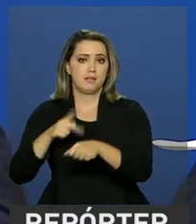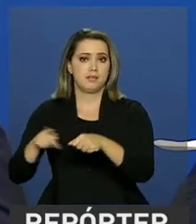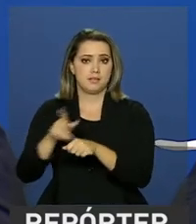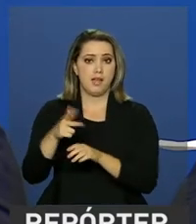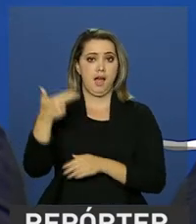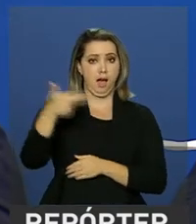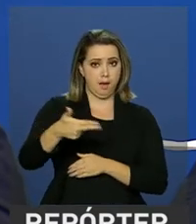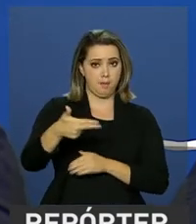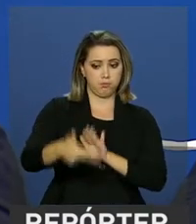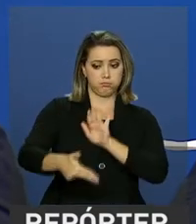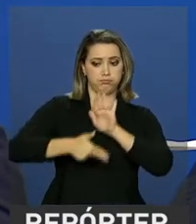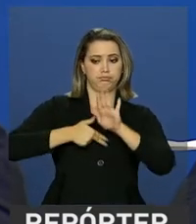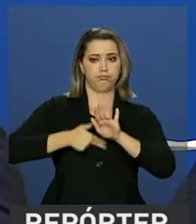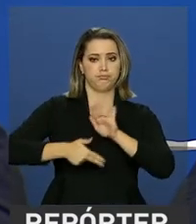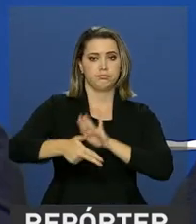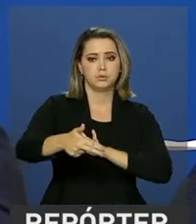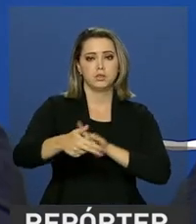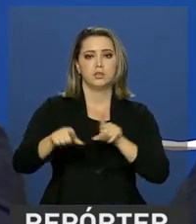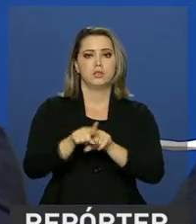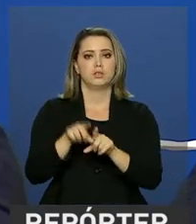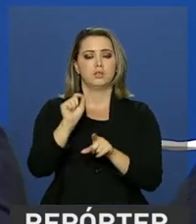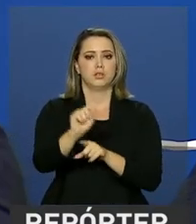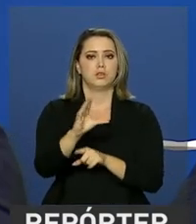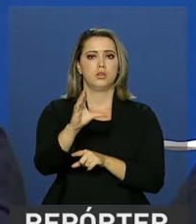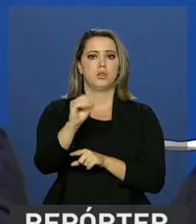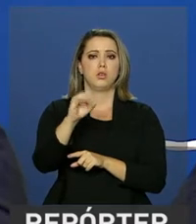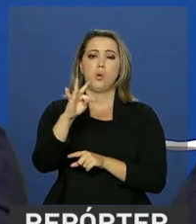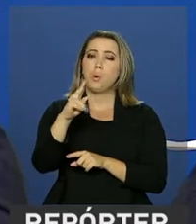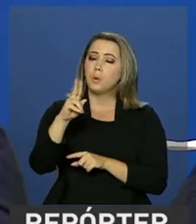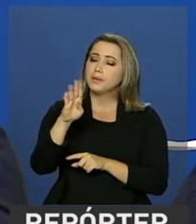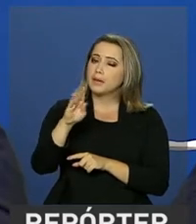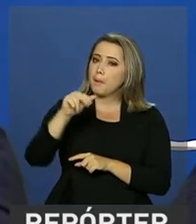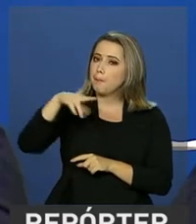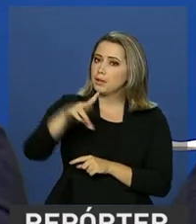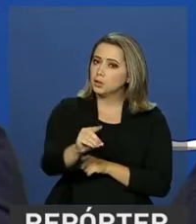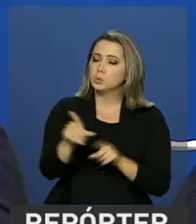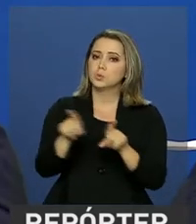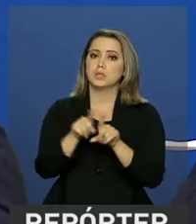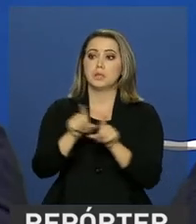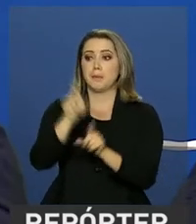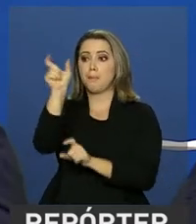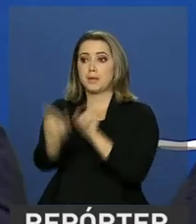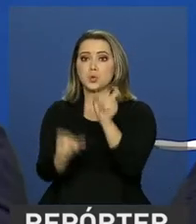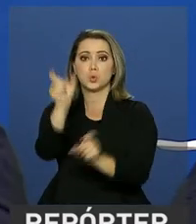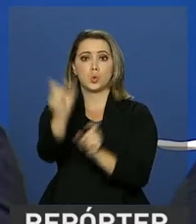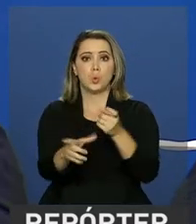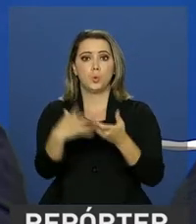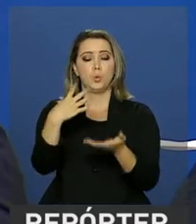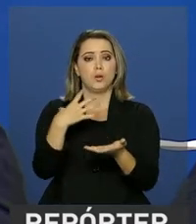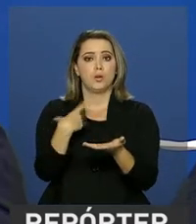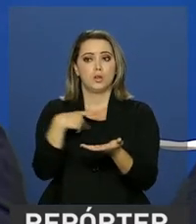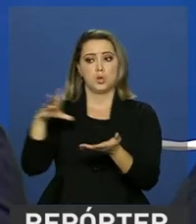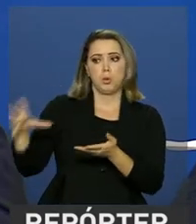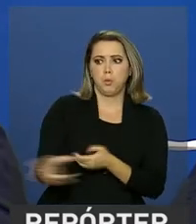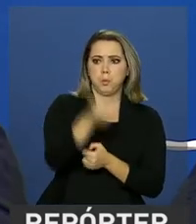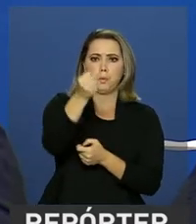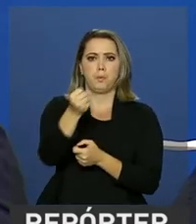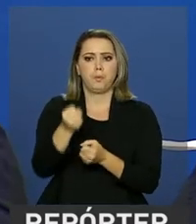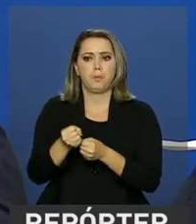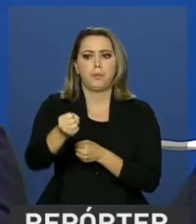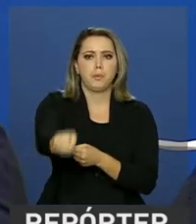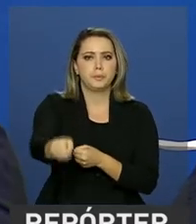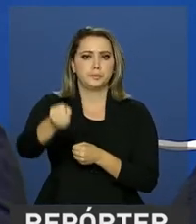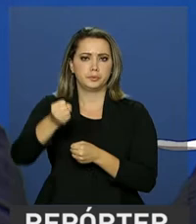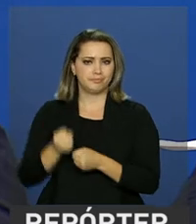contrabando e descaminho e tráfico de pessoas que hoje é a quarta atividade criminosa